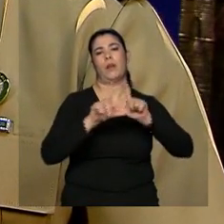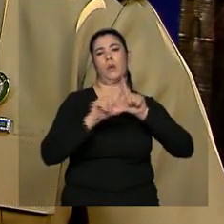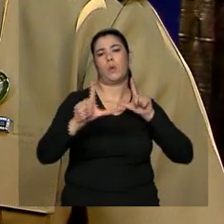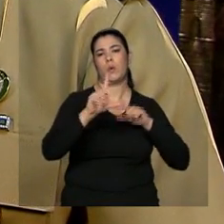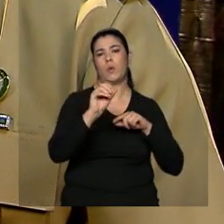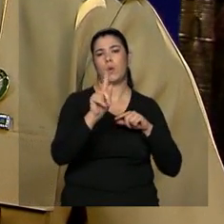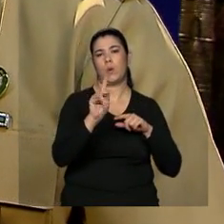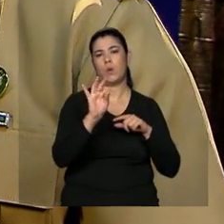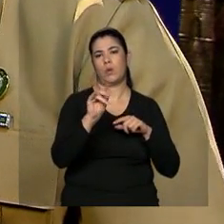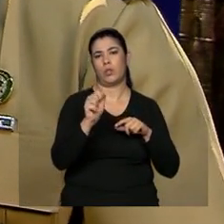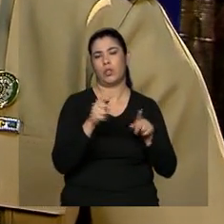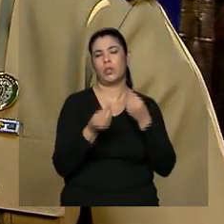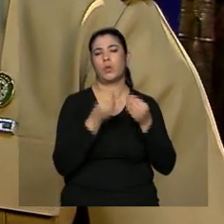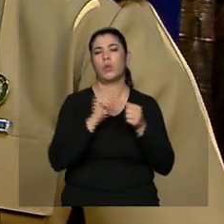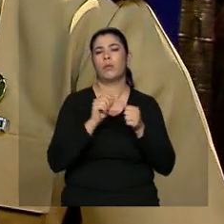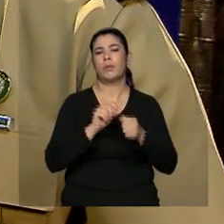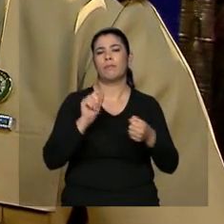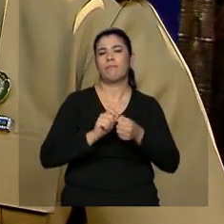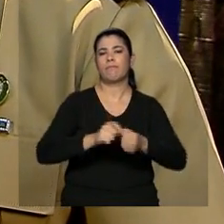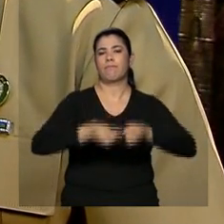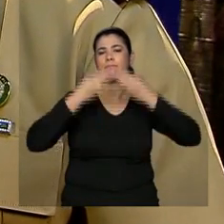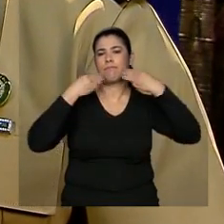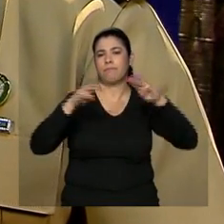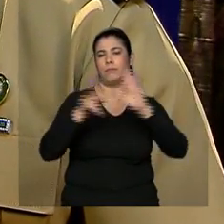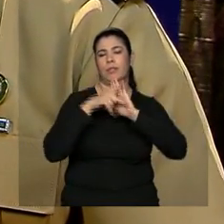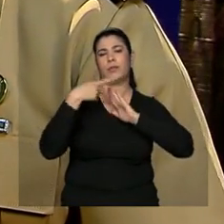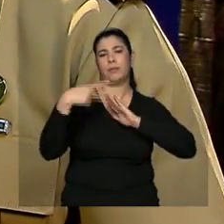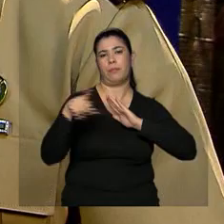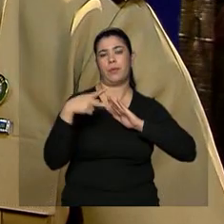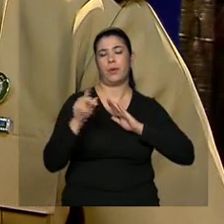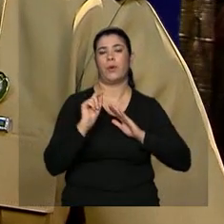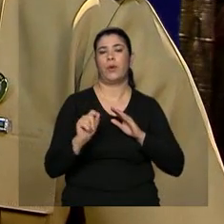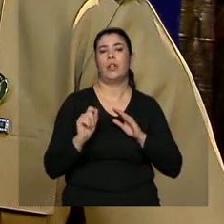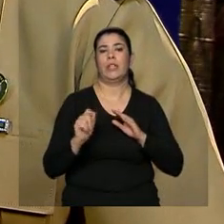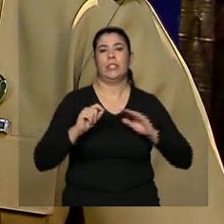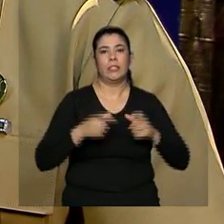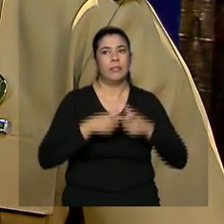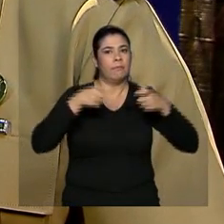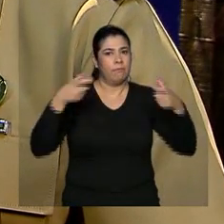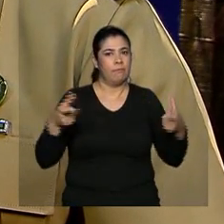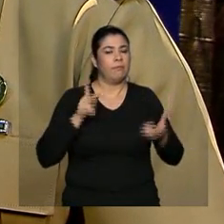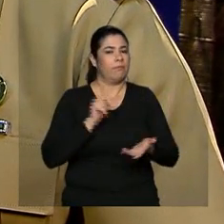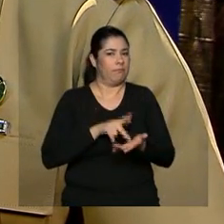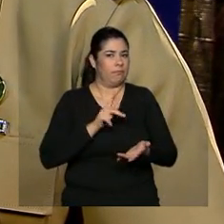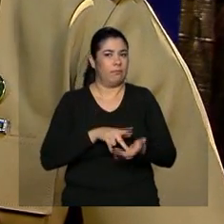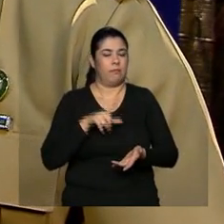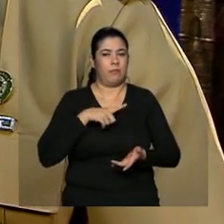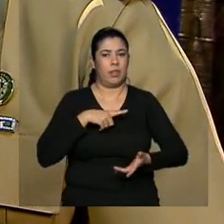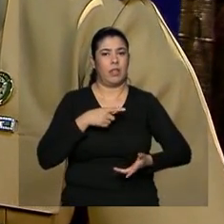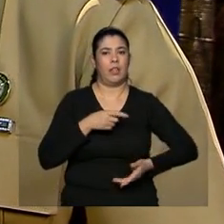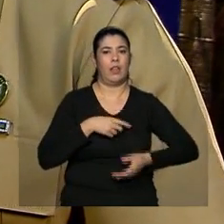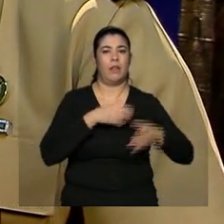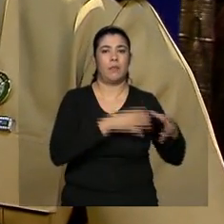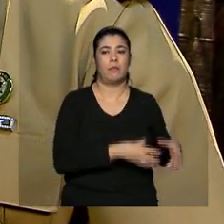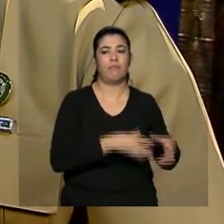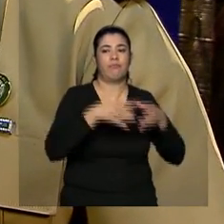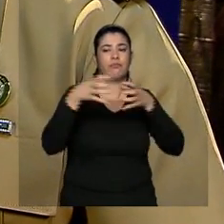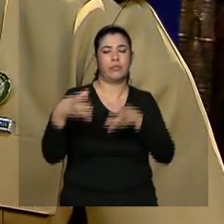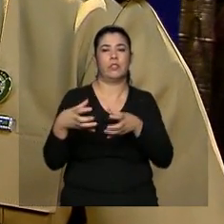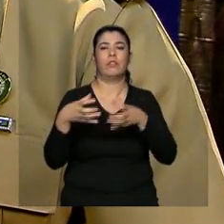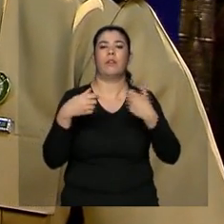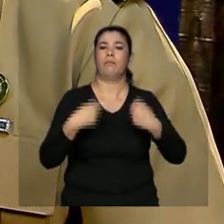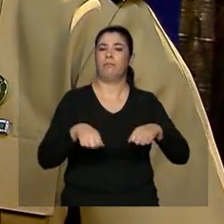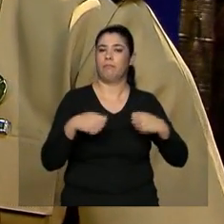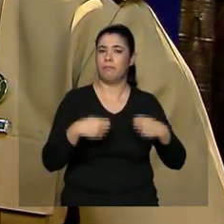hora de cumprir uma missão desse porte, que envolve deslocamento, que